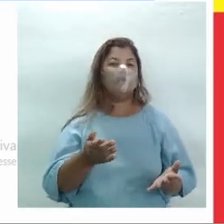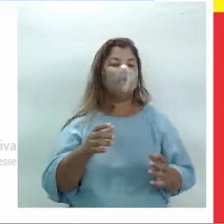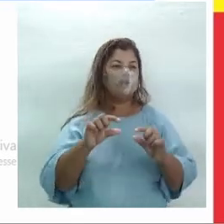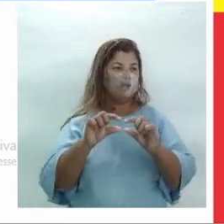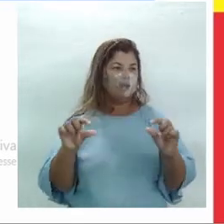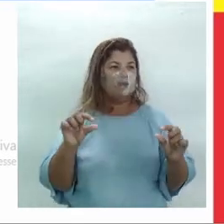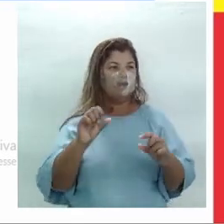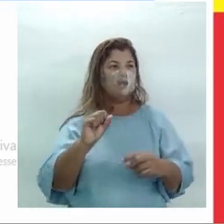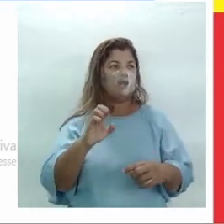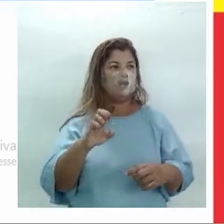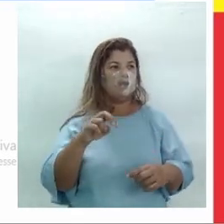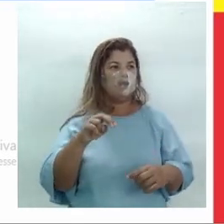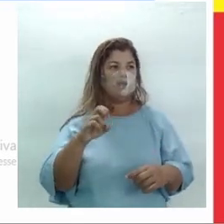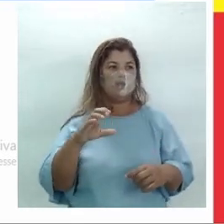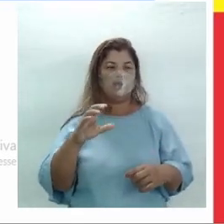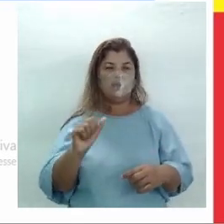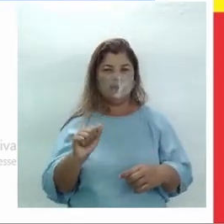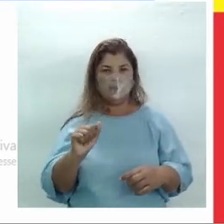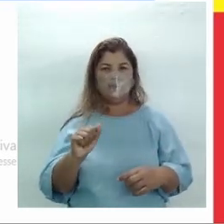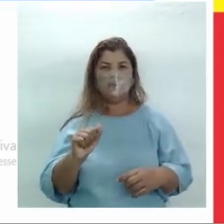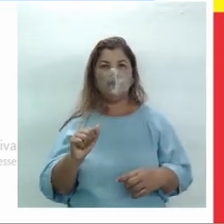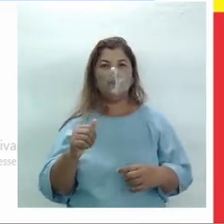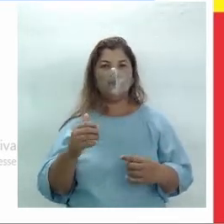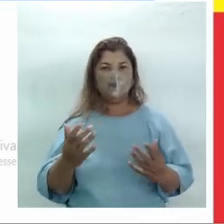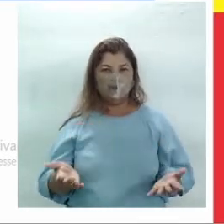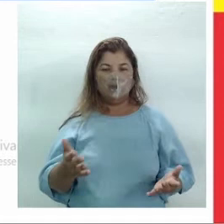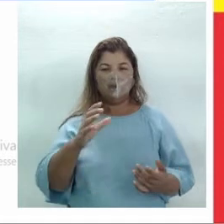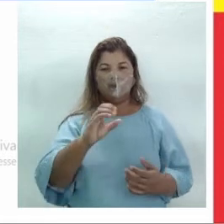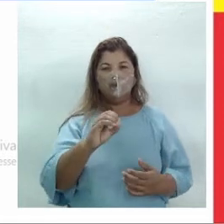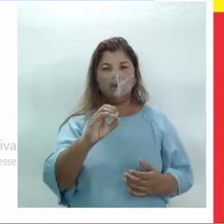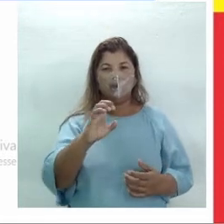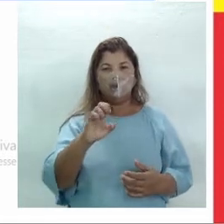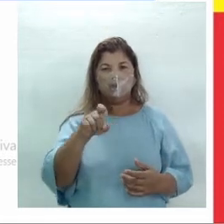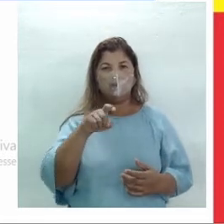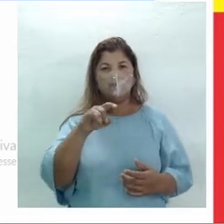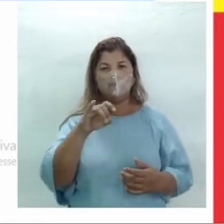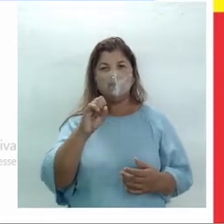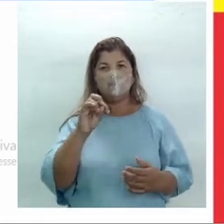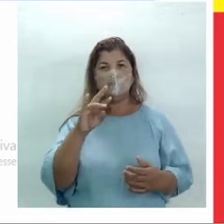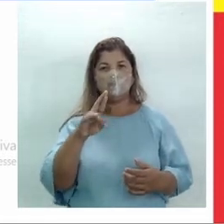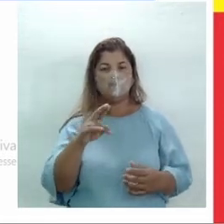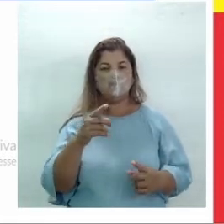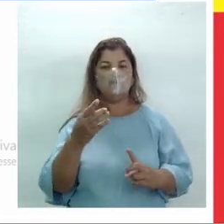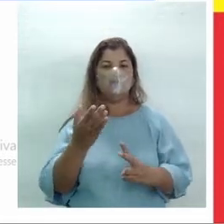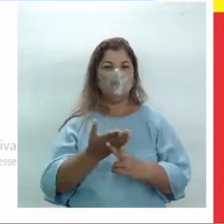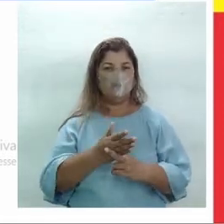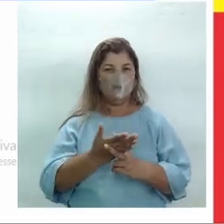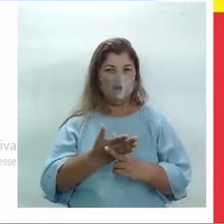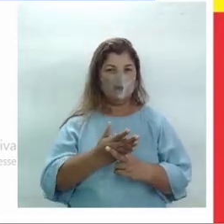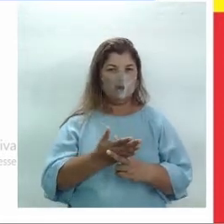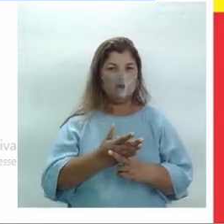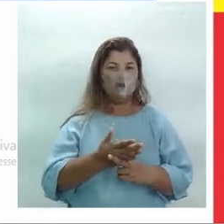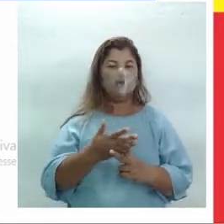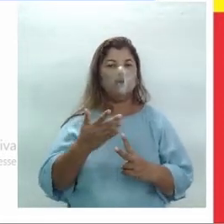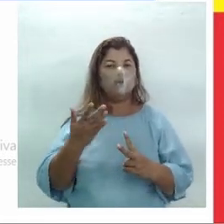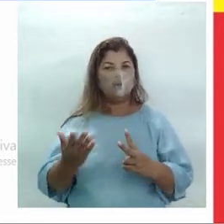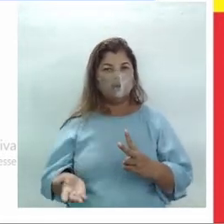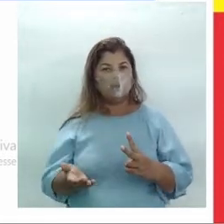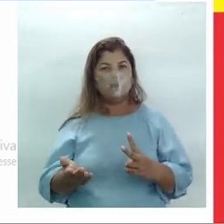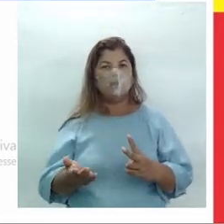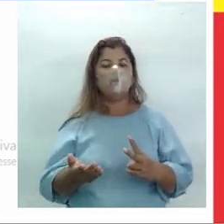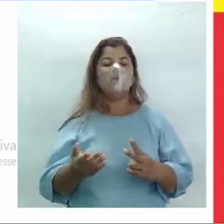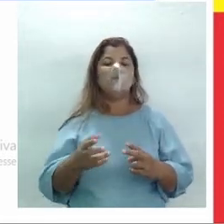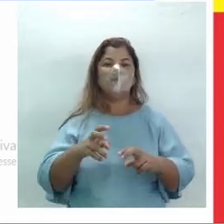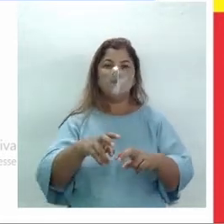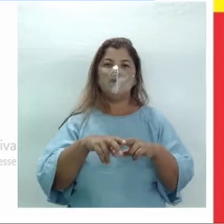tela deixei bem destaque a palavra coexistir, o verbo coexistir.